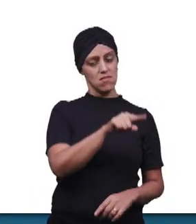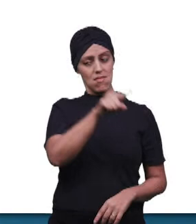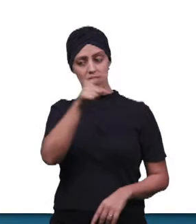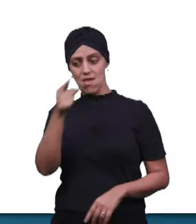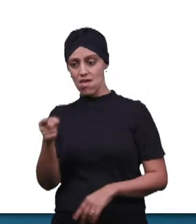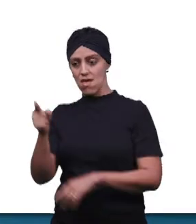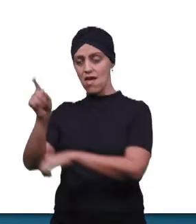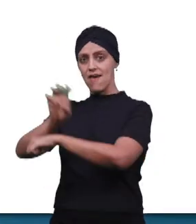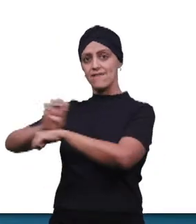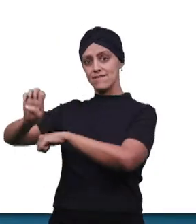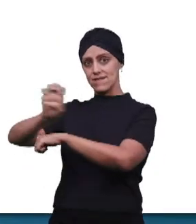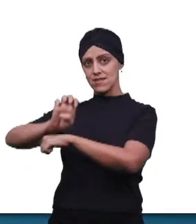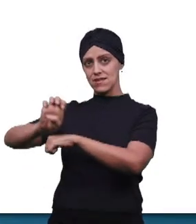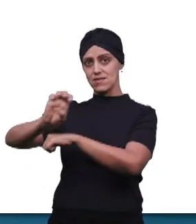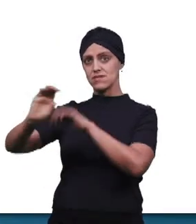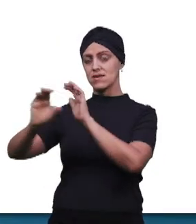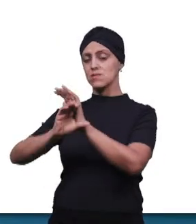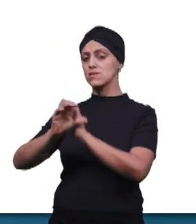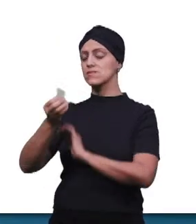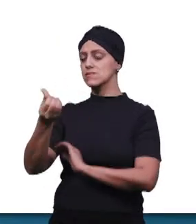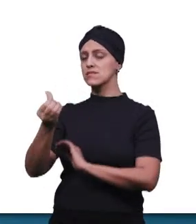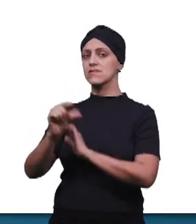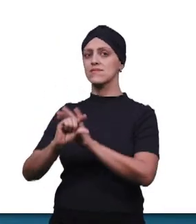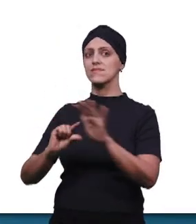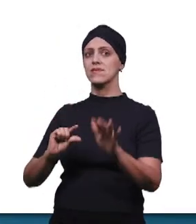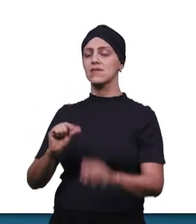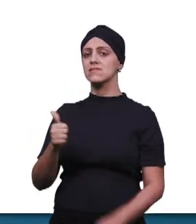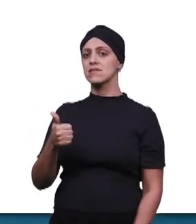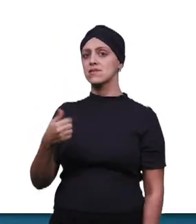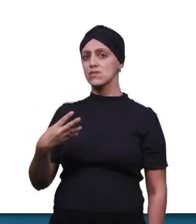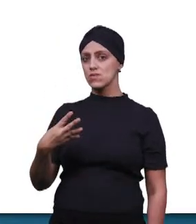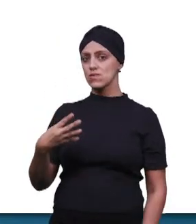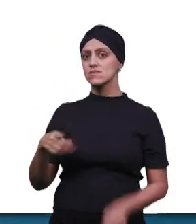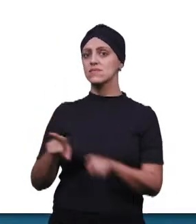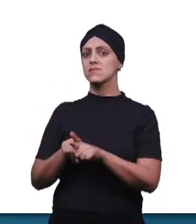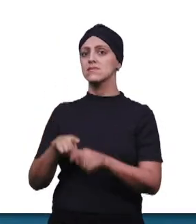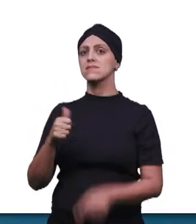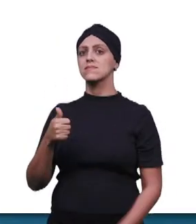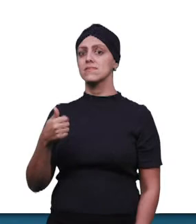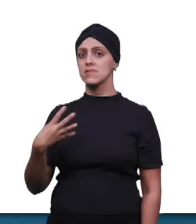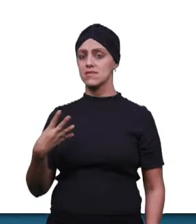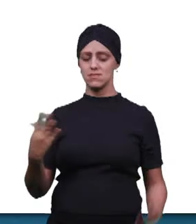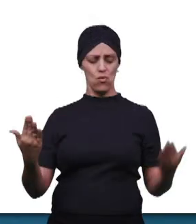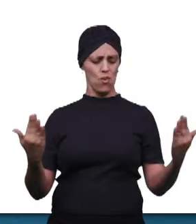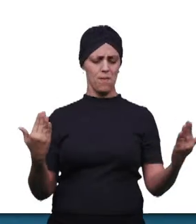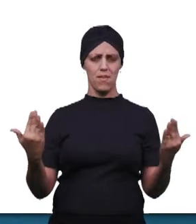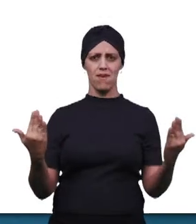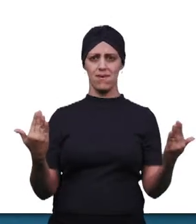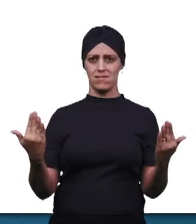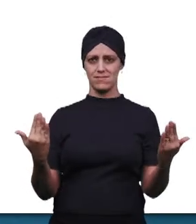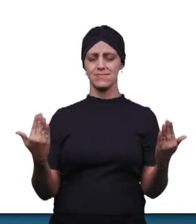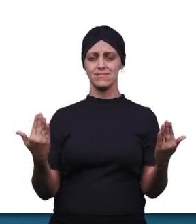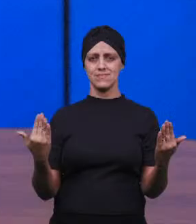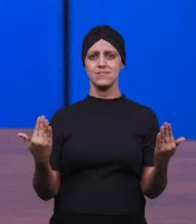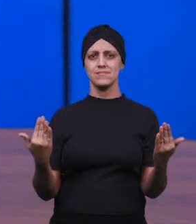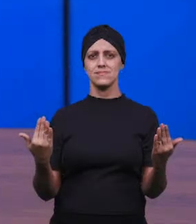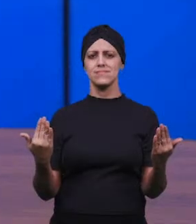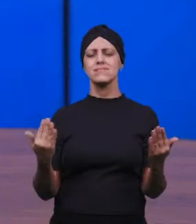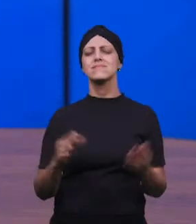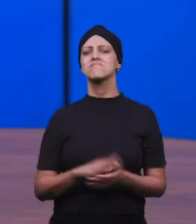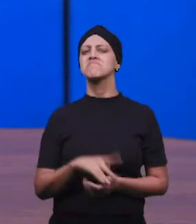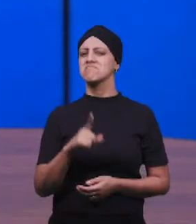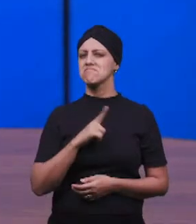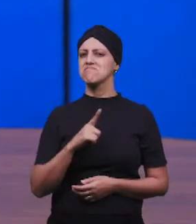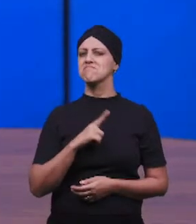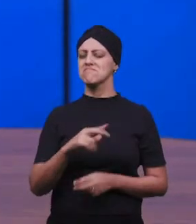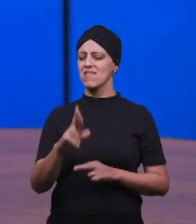versículo 11, com o que está escrito em Efésios capítulo 6, versículos 14 e 15. E nós vamos